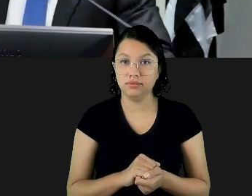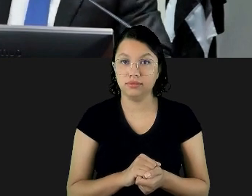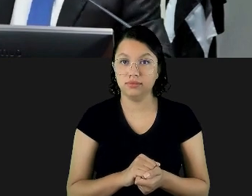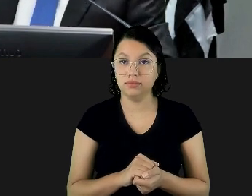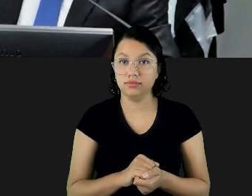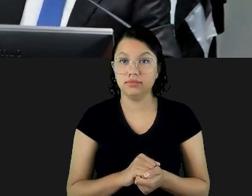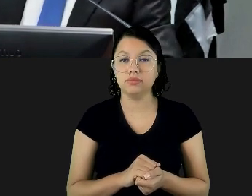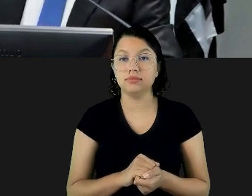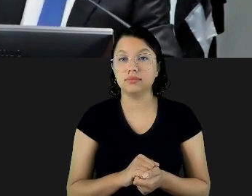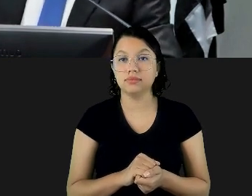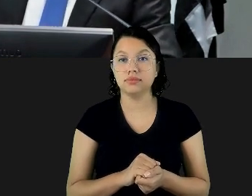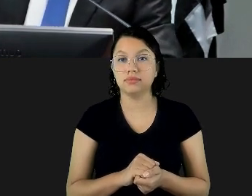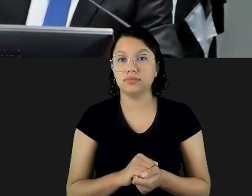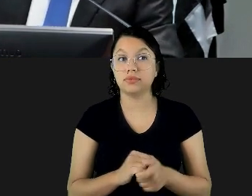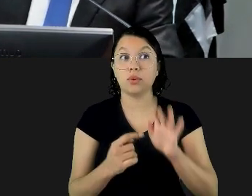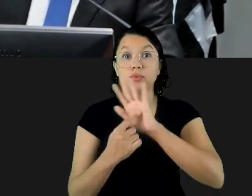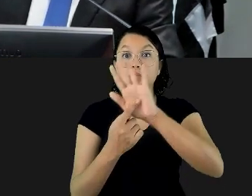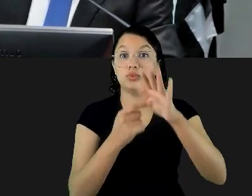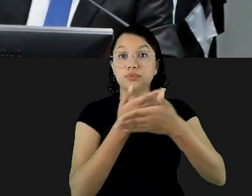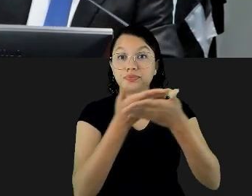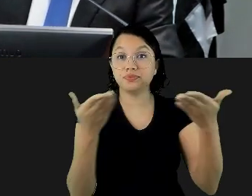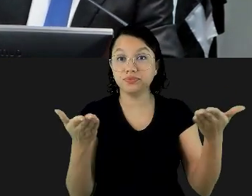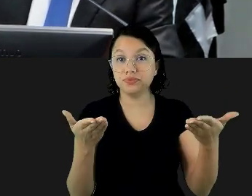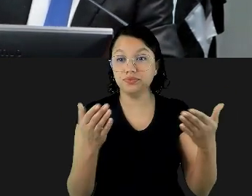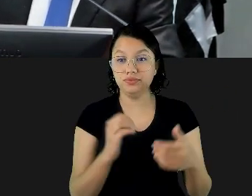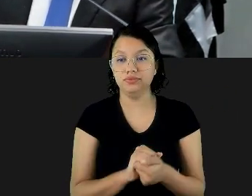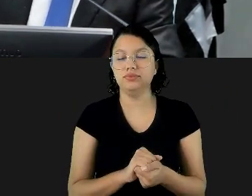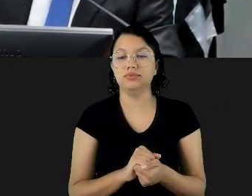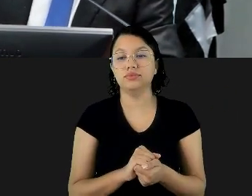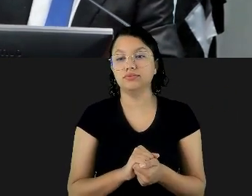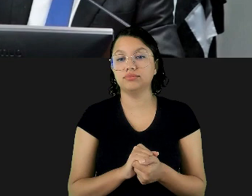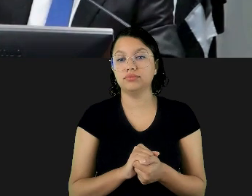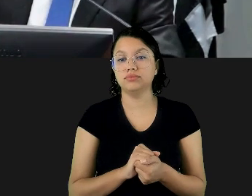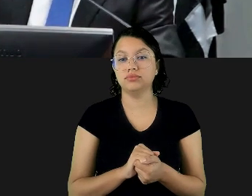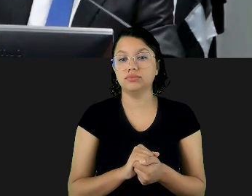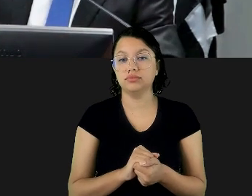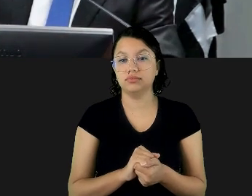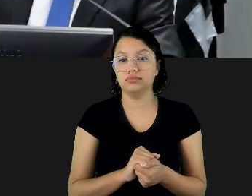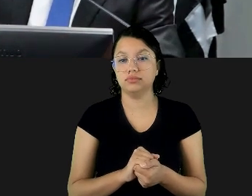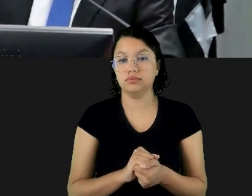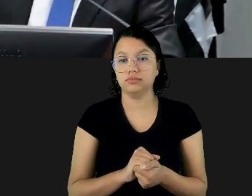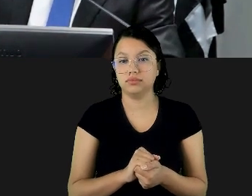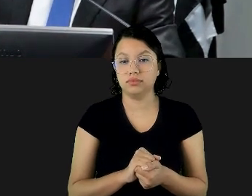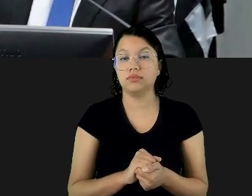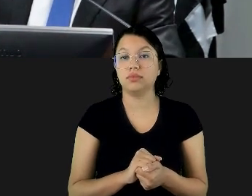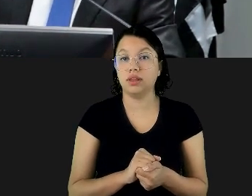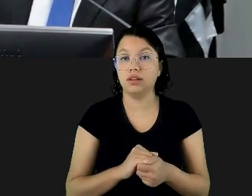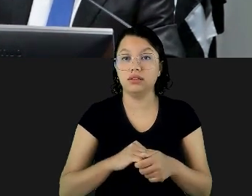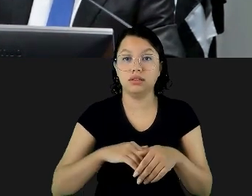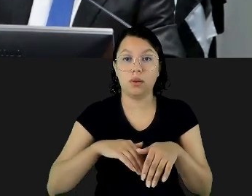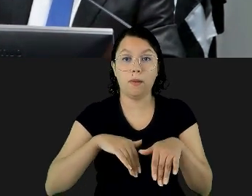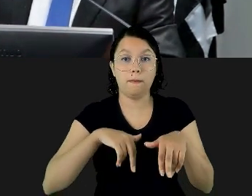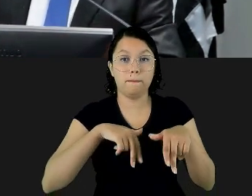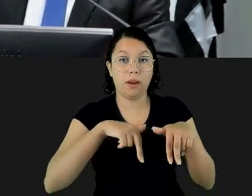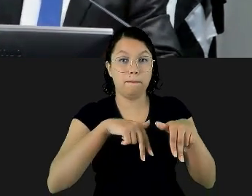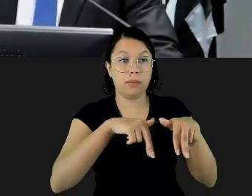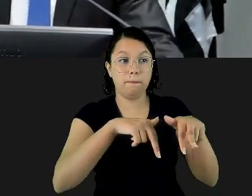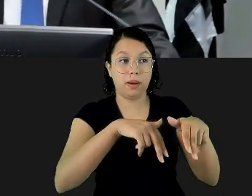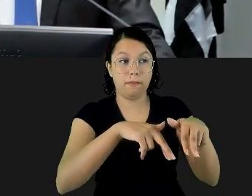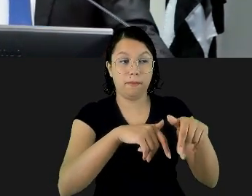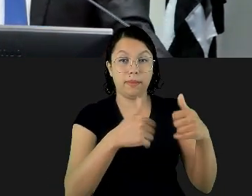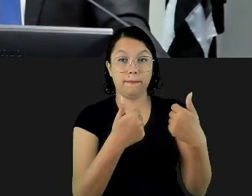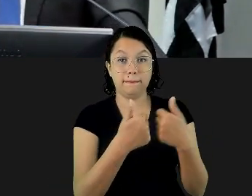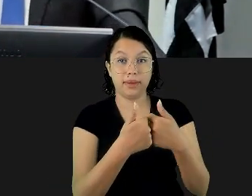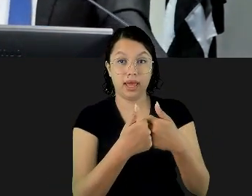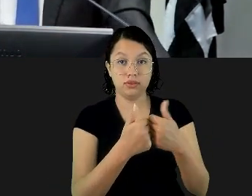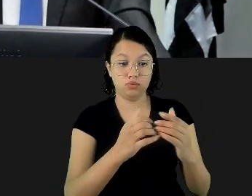Isso aí é para mostrar para vocês, eles estão passando do lado dos pilares da ponte, eles fazem lá um convênio com